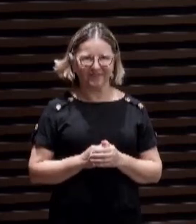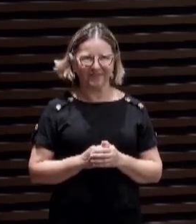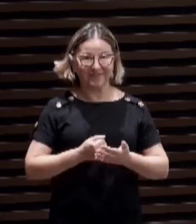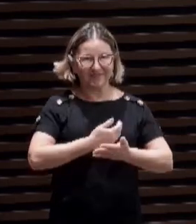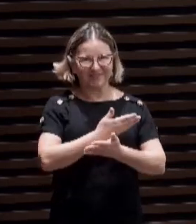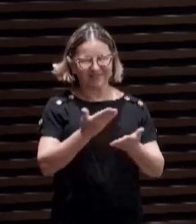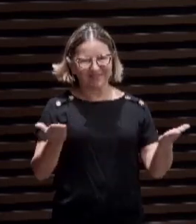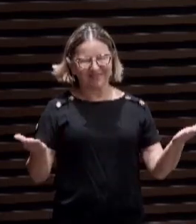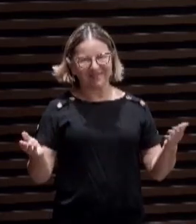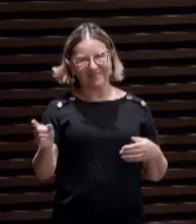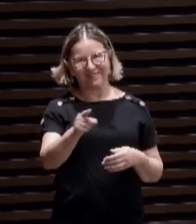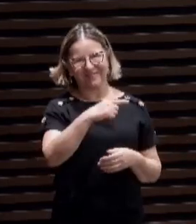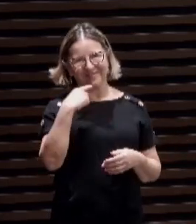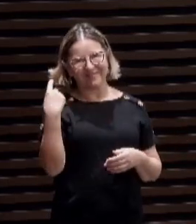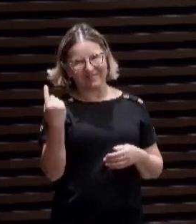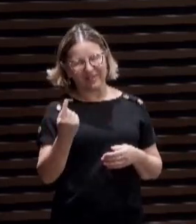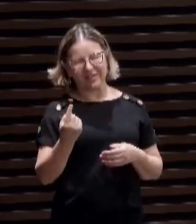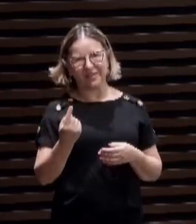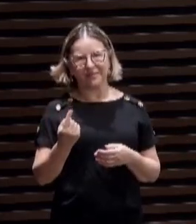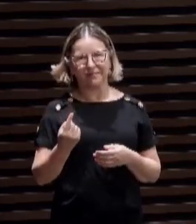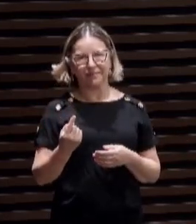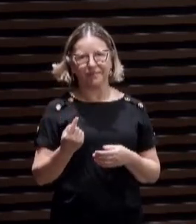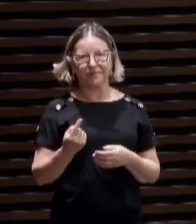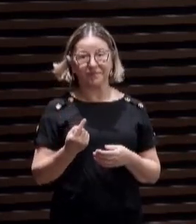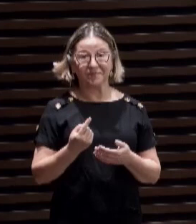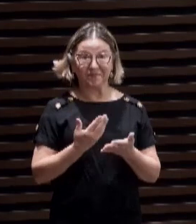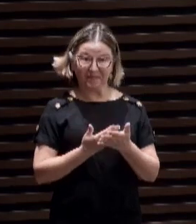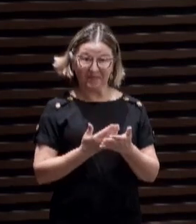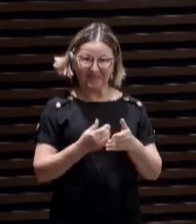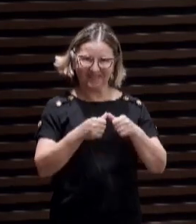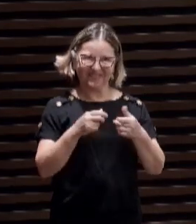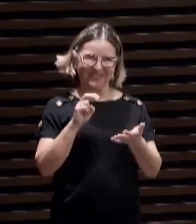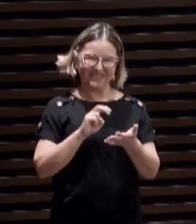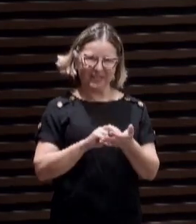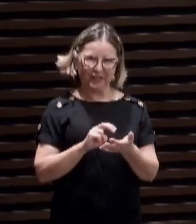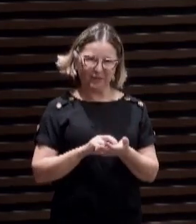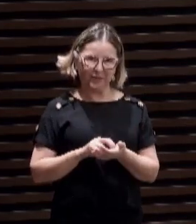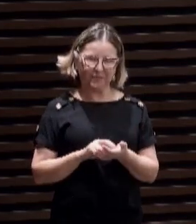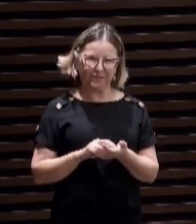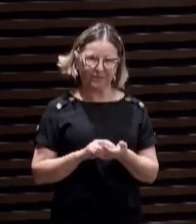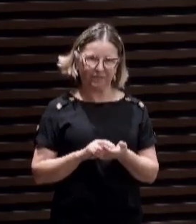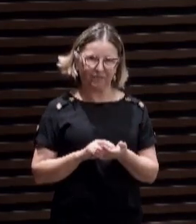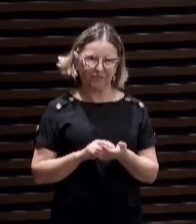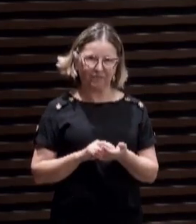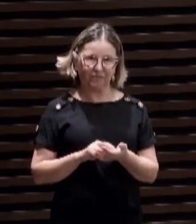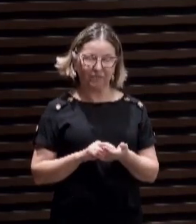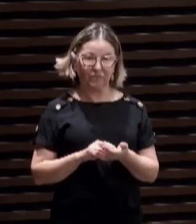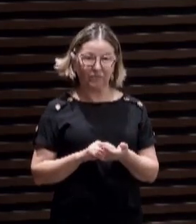Amados, nós vamos considerar nesta manhã um dos dois